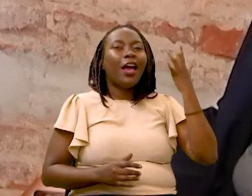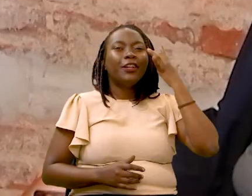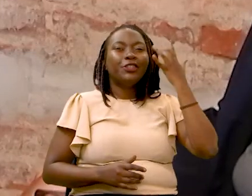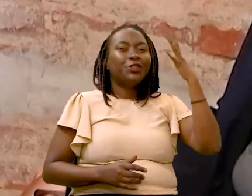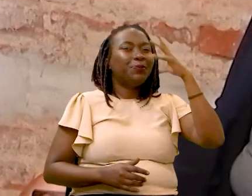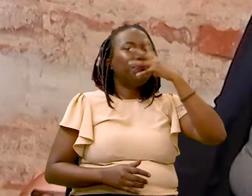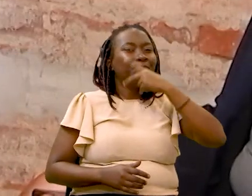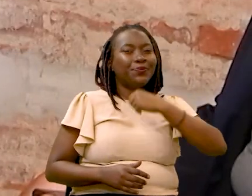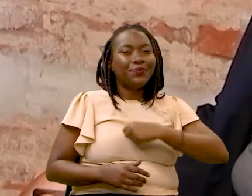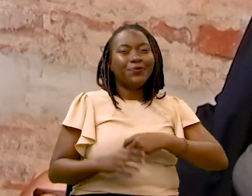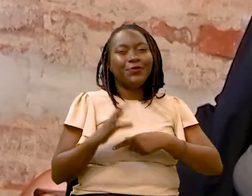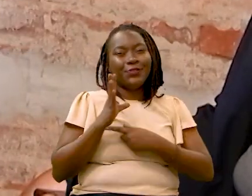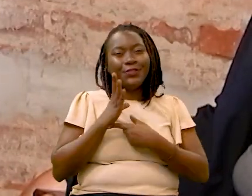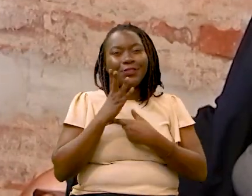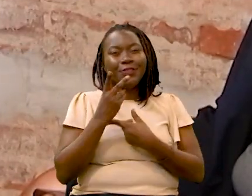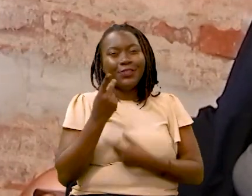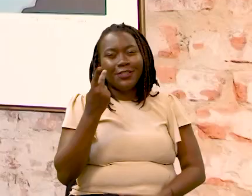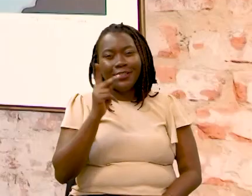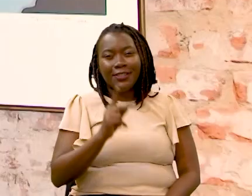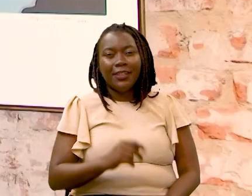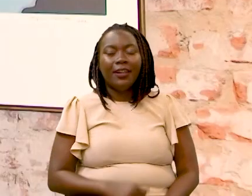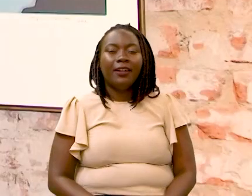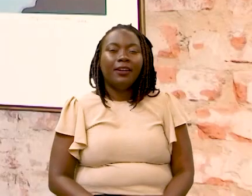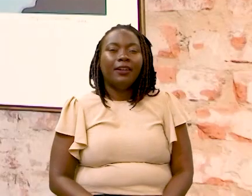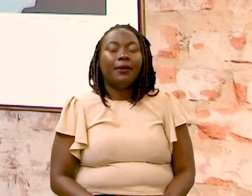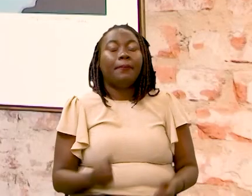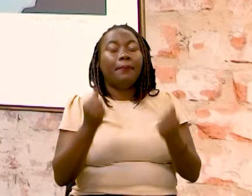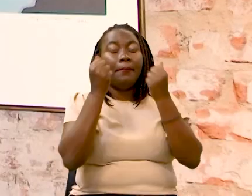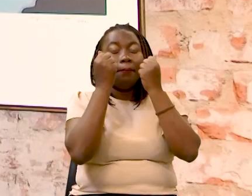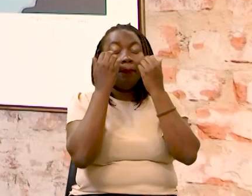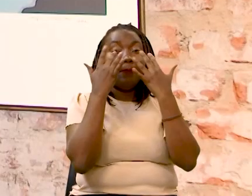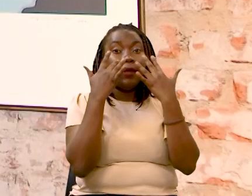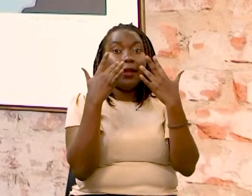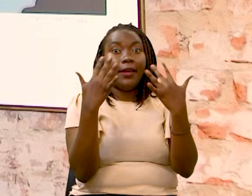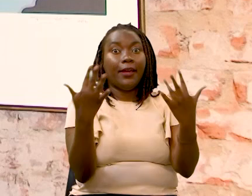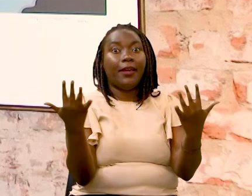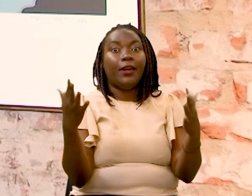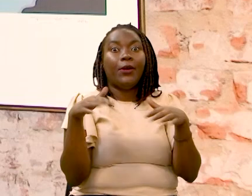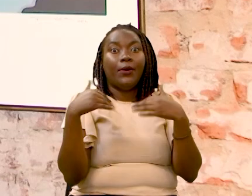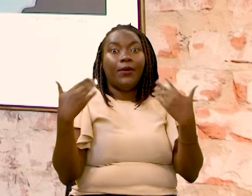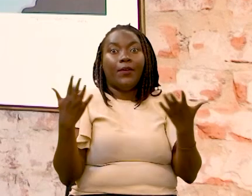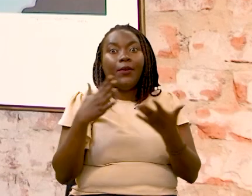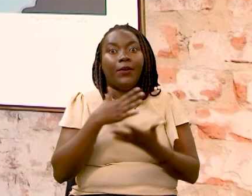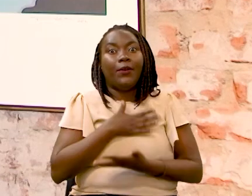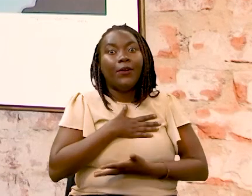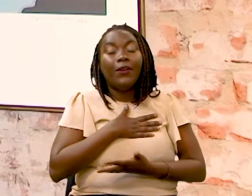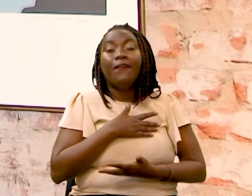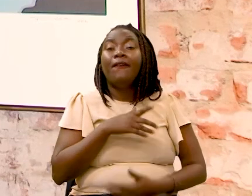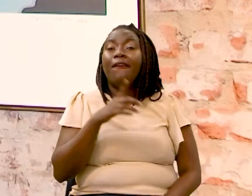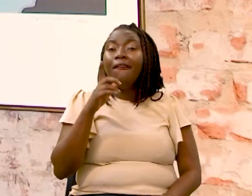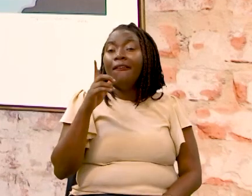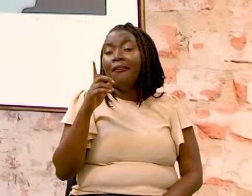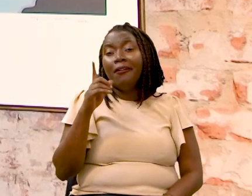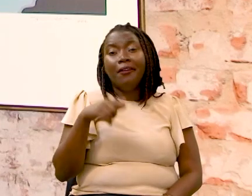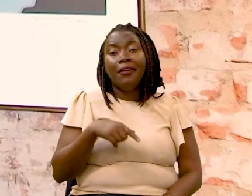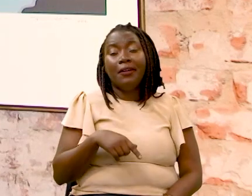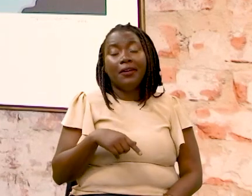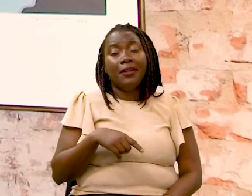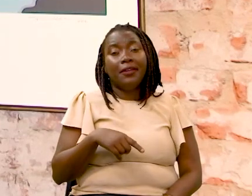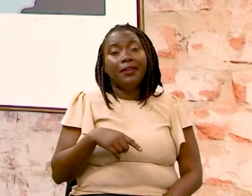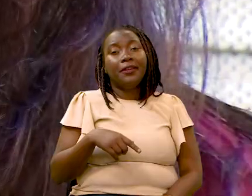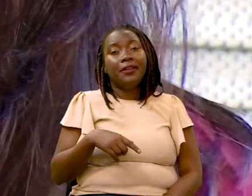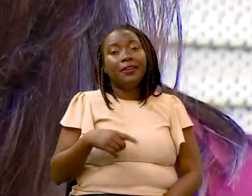achar muito bonita a arte do artista, né? Esse brilho que a gente tem no olhar quando gosta da arte do artista é o